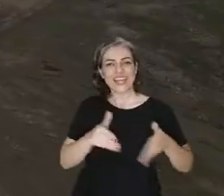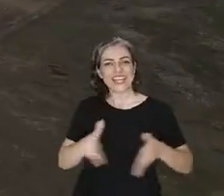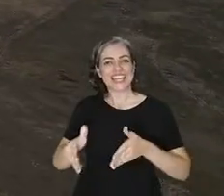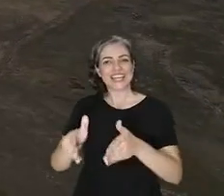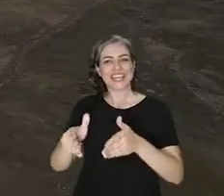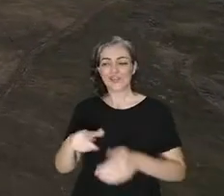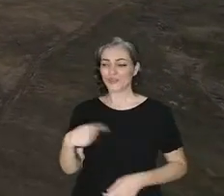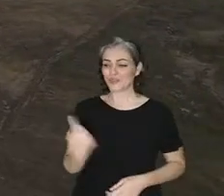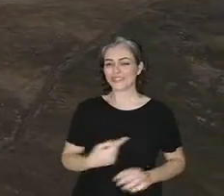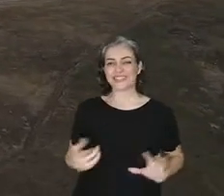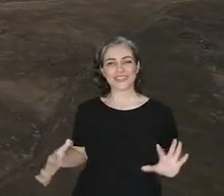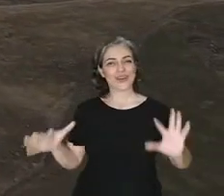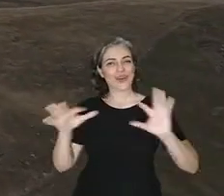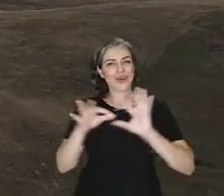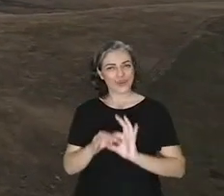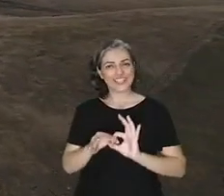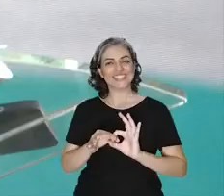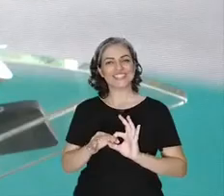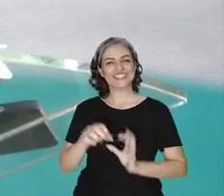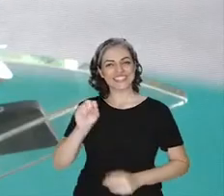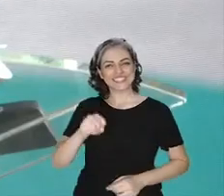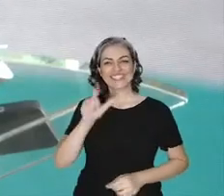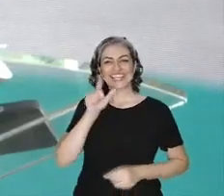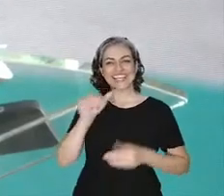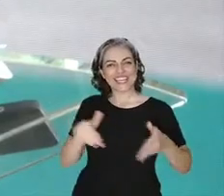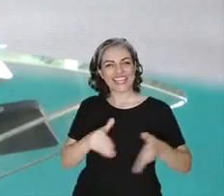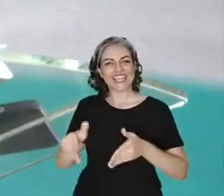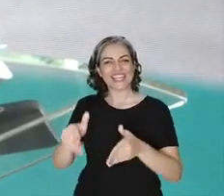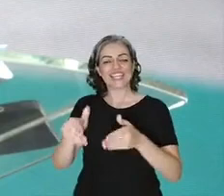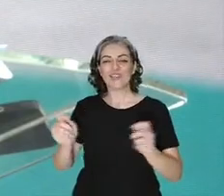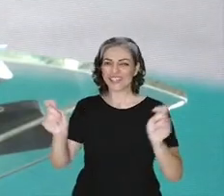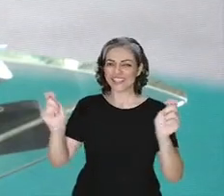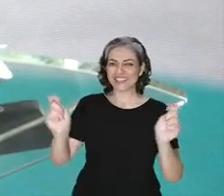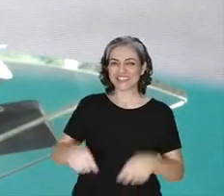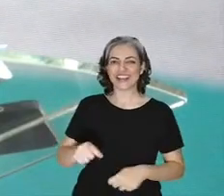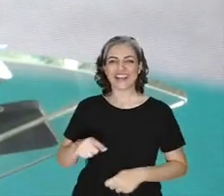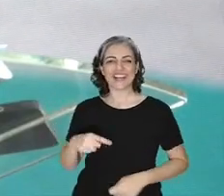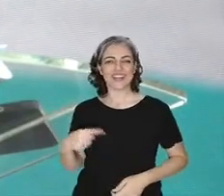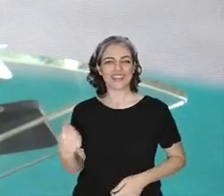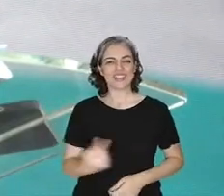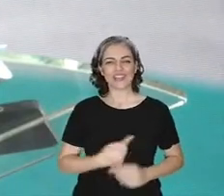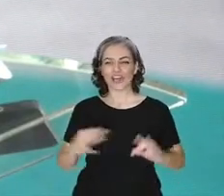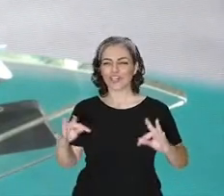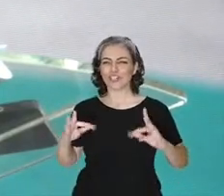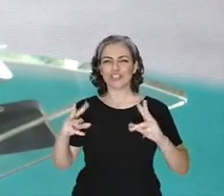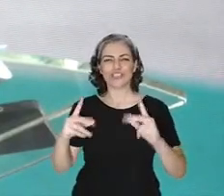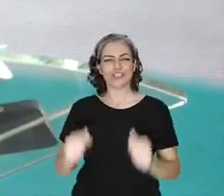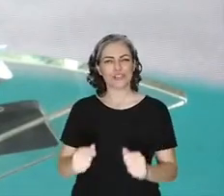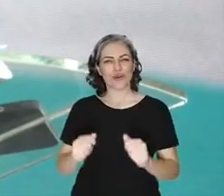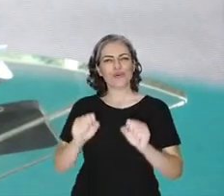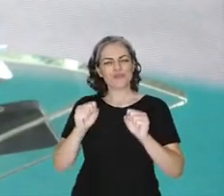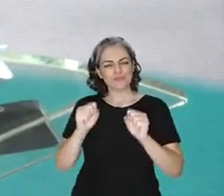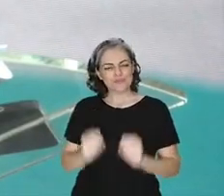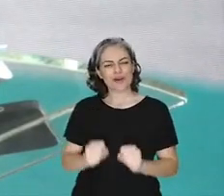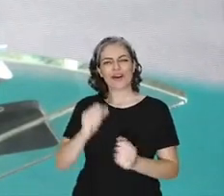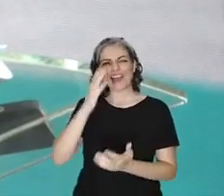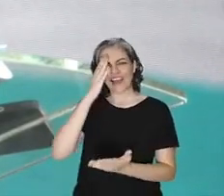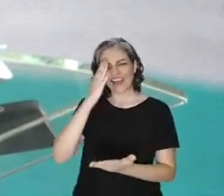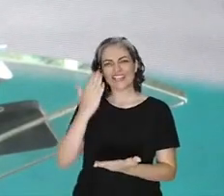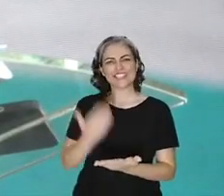rio que nos une nasce o rio que permite que nós todos possamos dizer